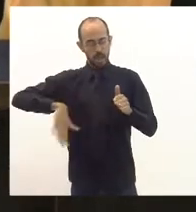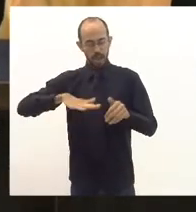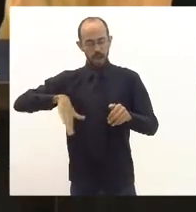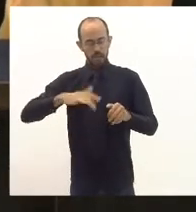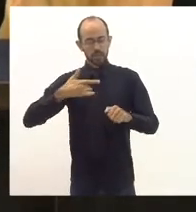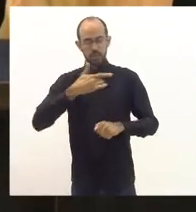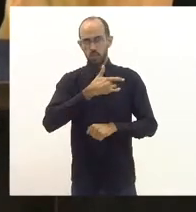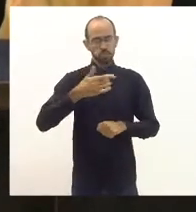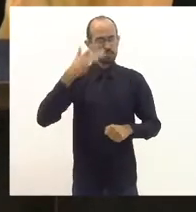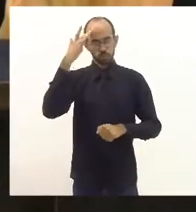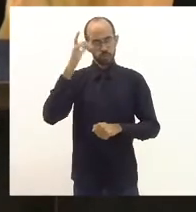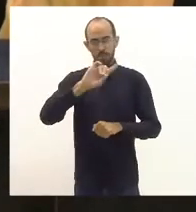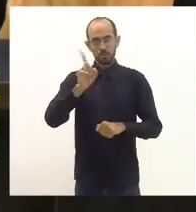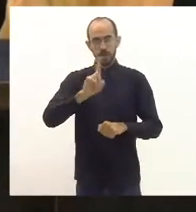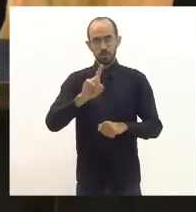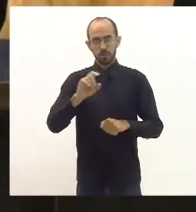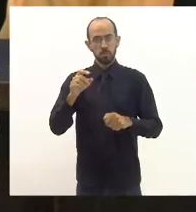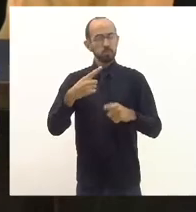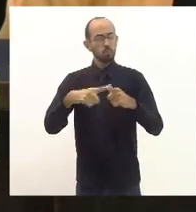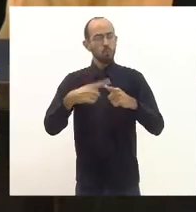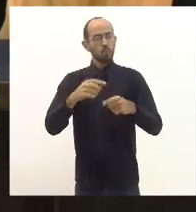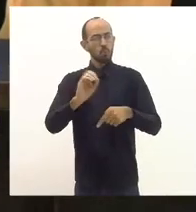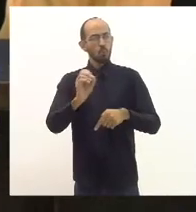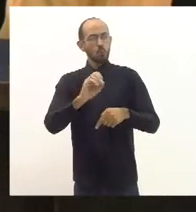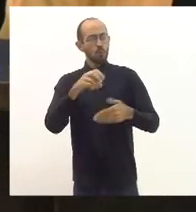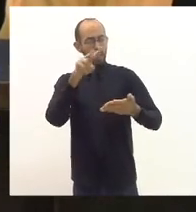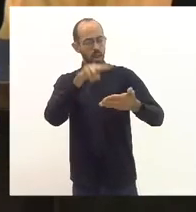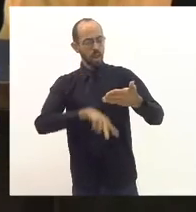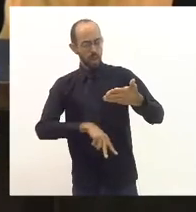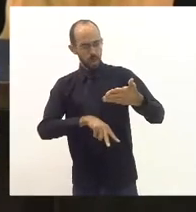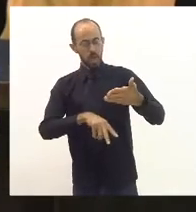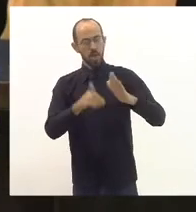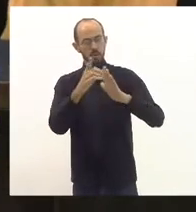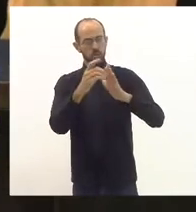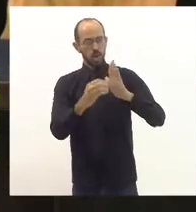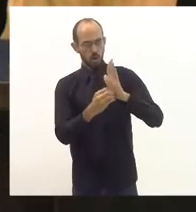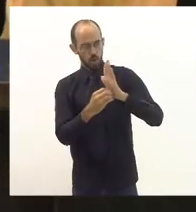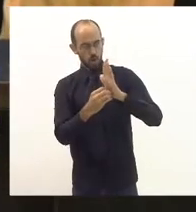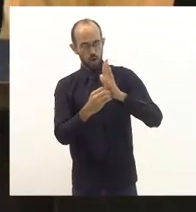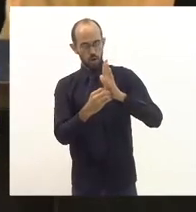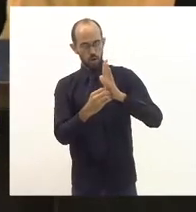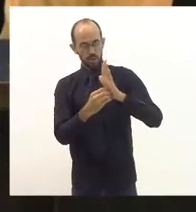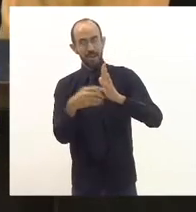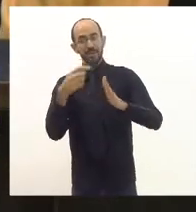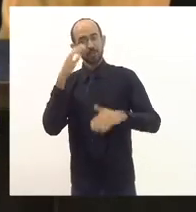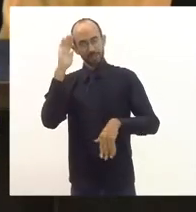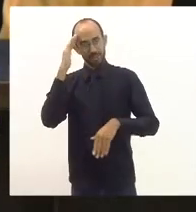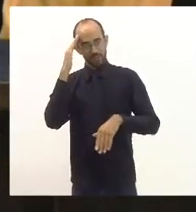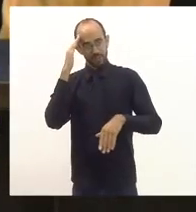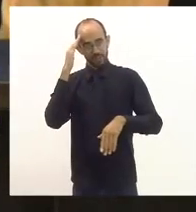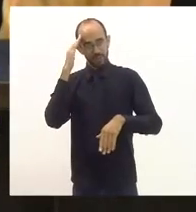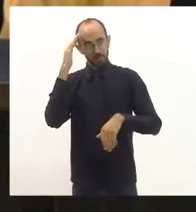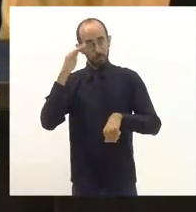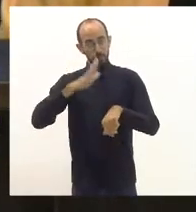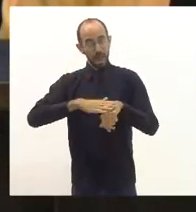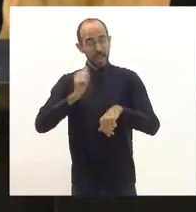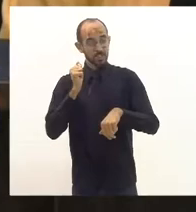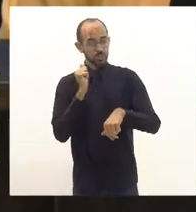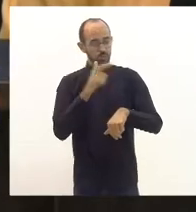lê diário oficial. Aí, rapidamente, eu me dei conta que muito mais difícil do que aprovar uma lei era fazer ela ser